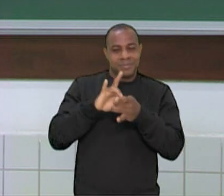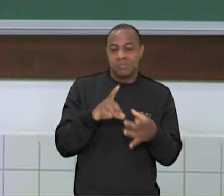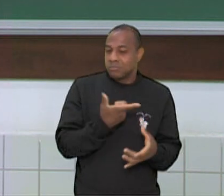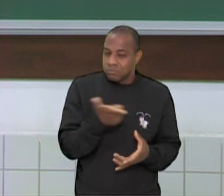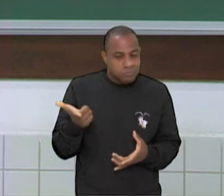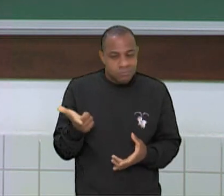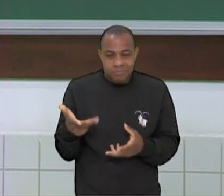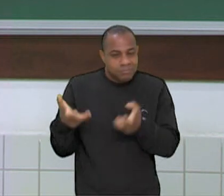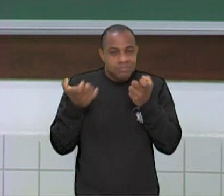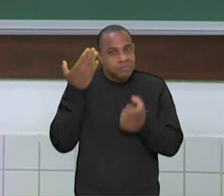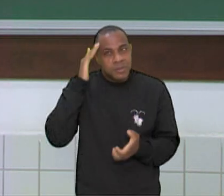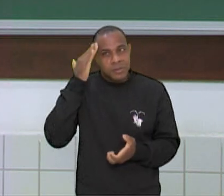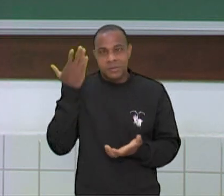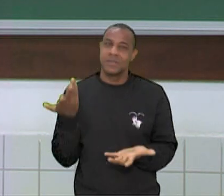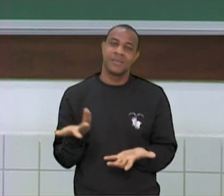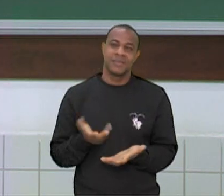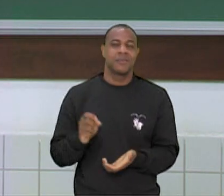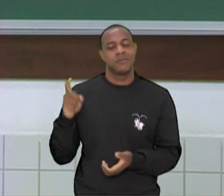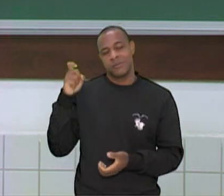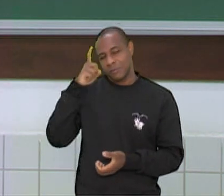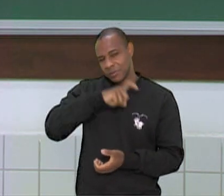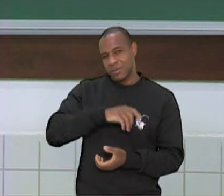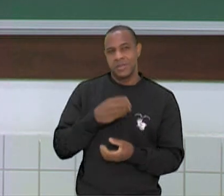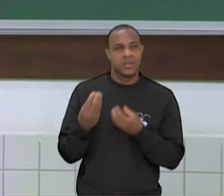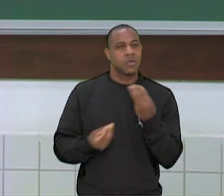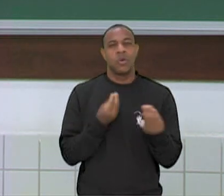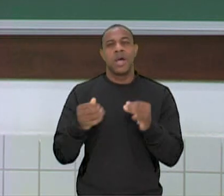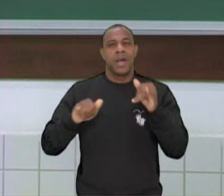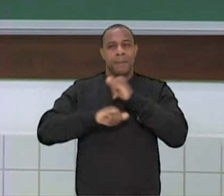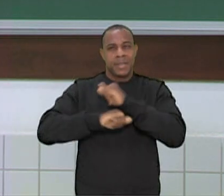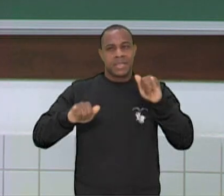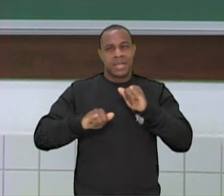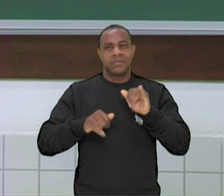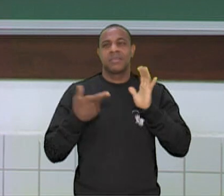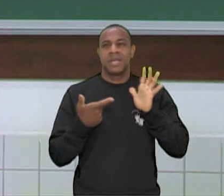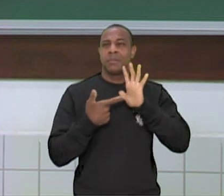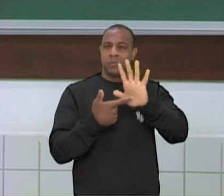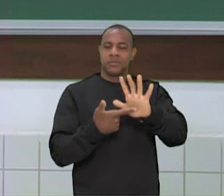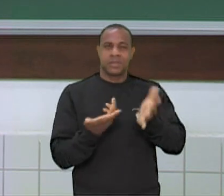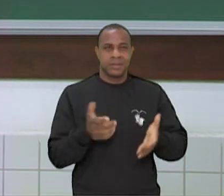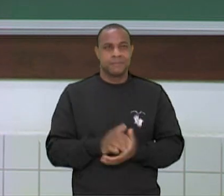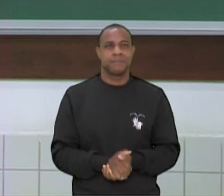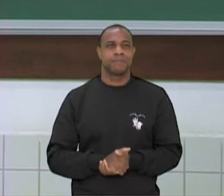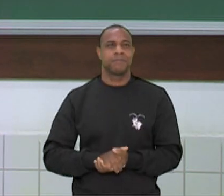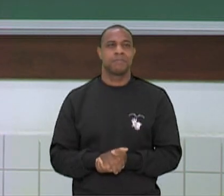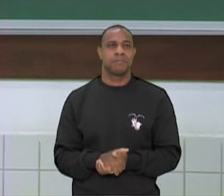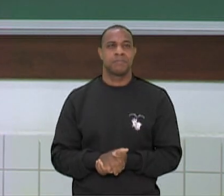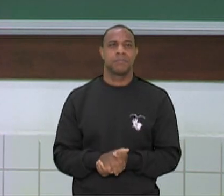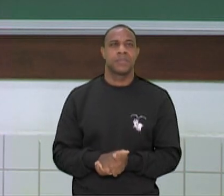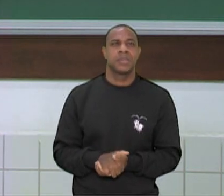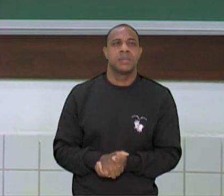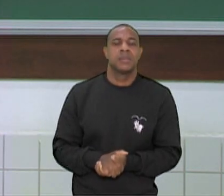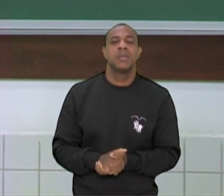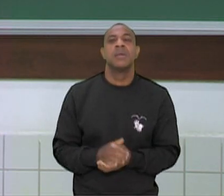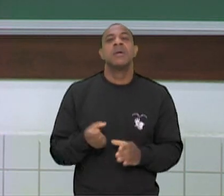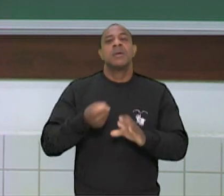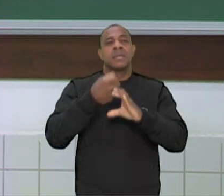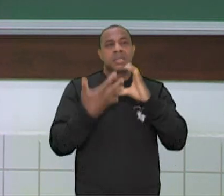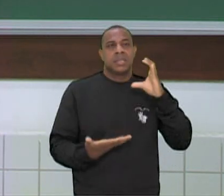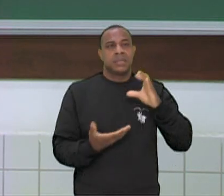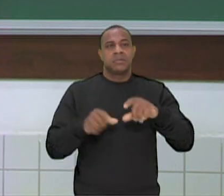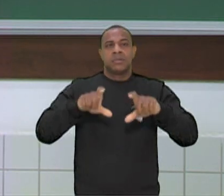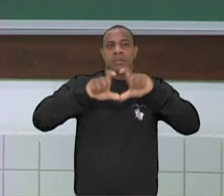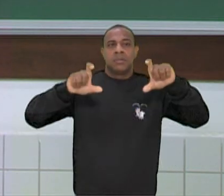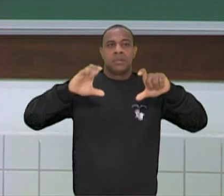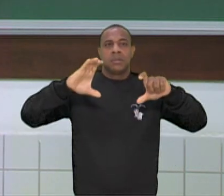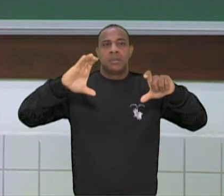da gente entender qual é a mensagem que ela quer transmitir. Legal, né? Características, então,